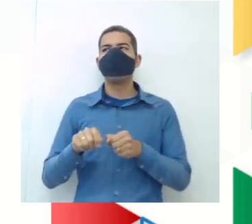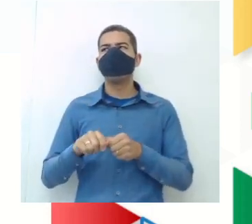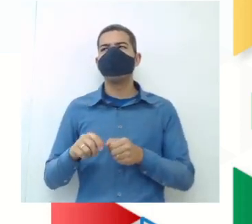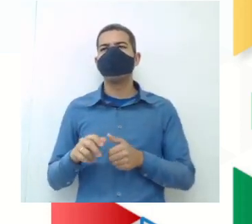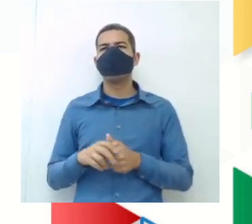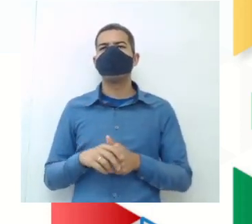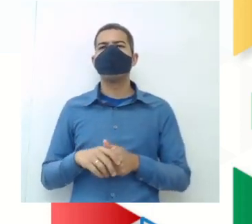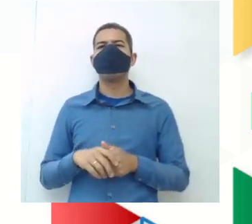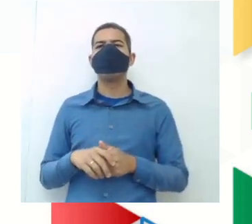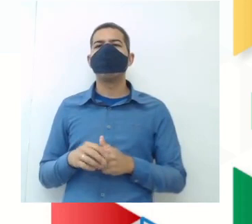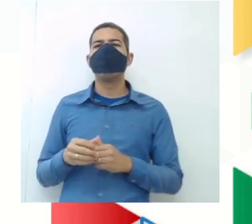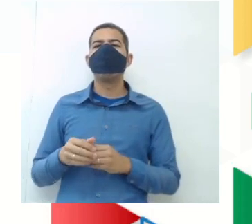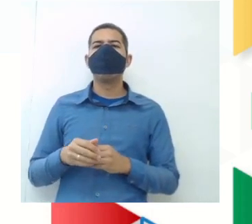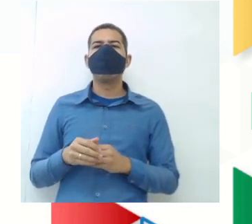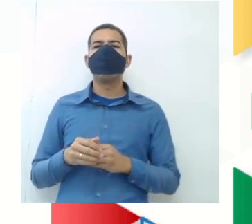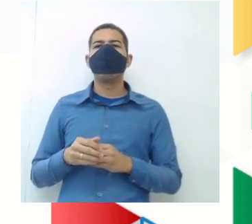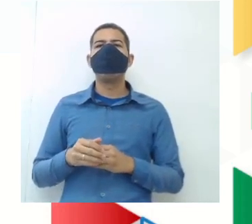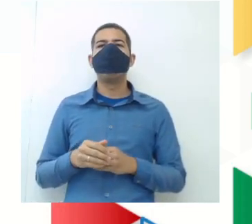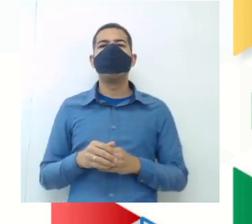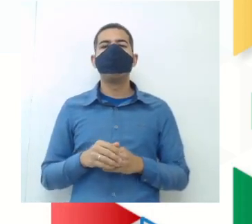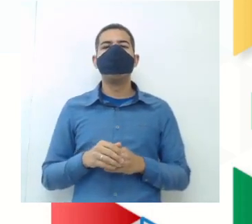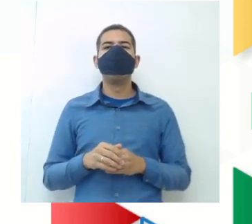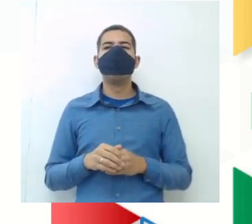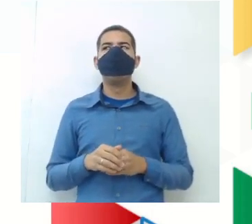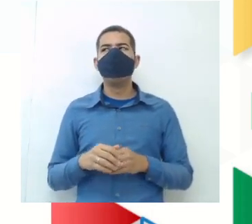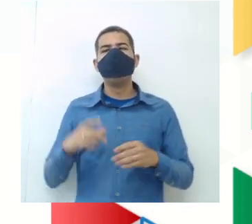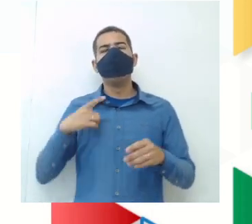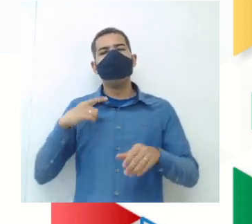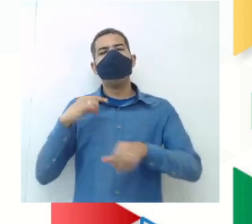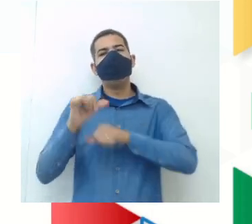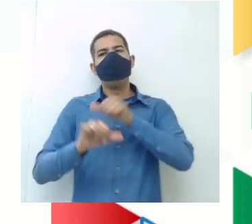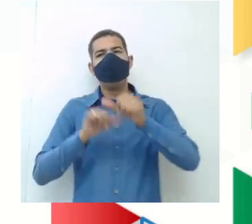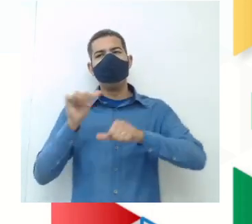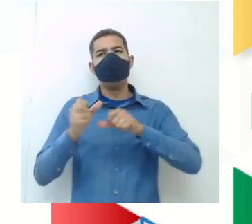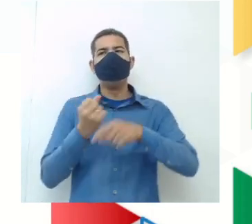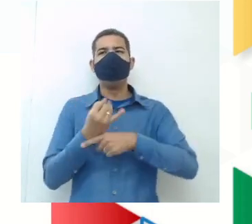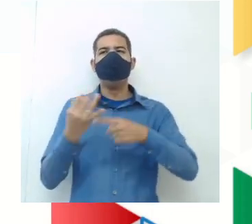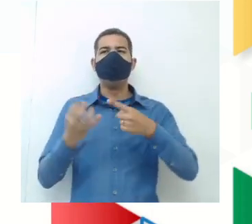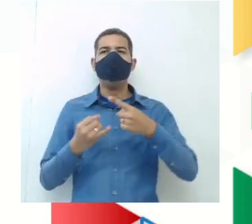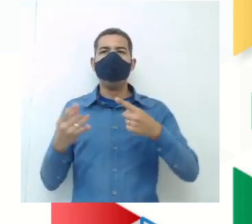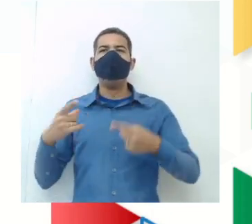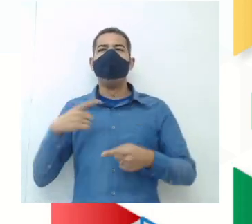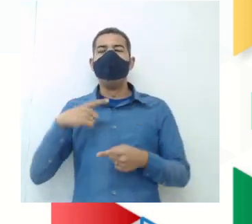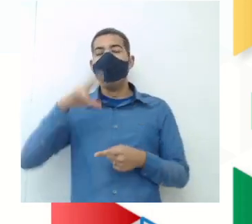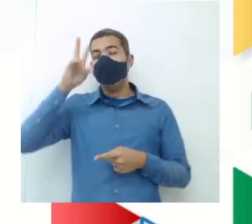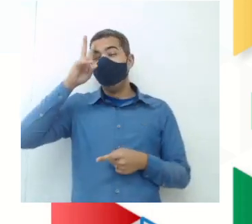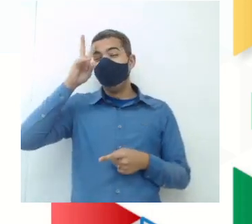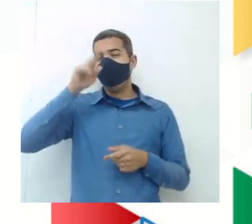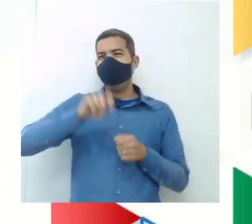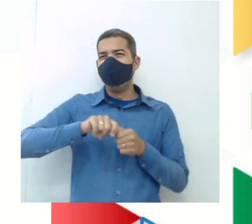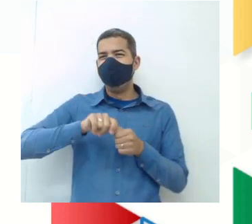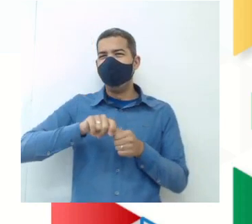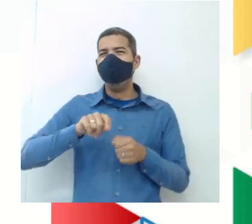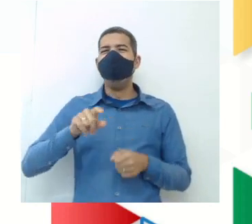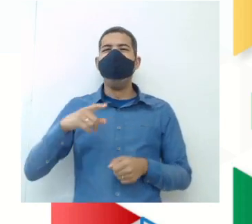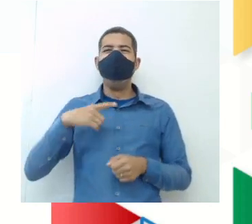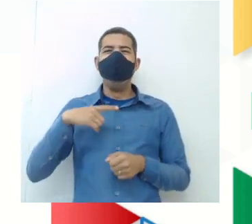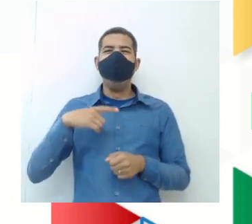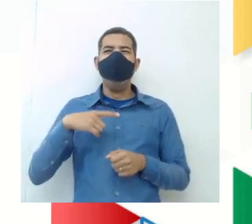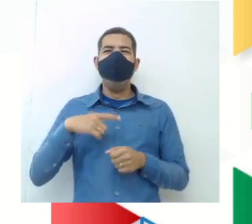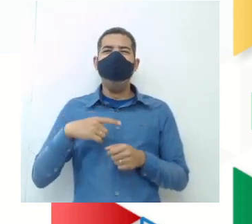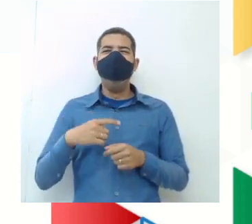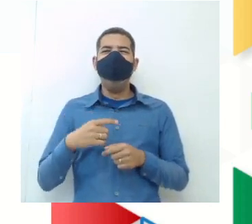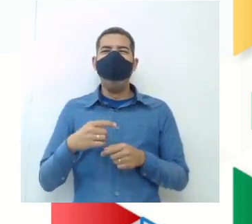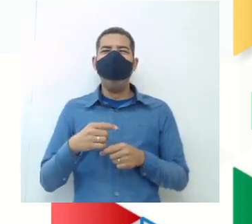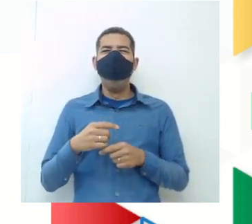somatório. Então, vamos lá. Na forma mista, a gente tem que transformar em fração. Primeira coisa, lembra o que a gente faz? Denominador